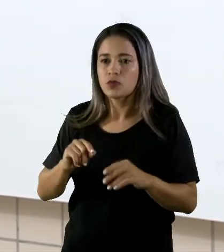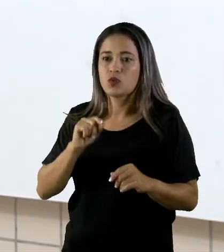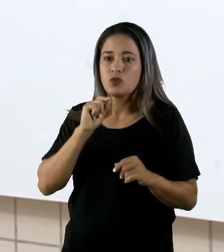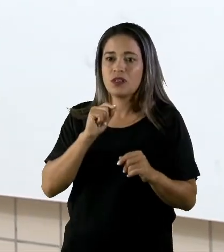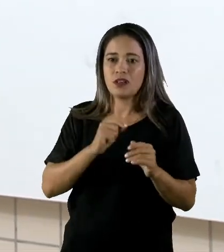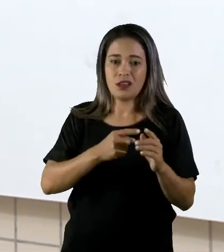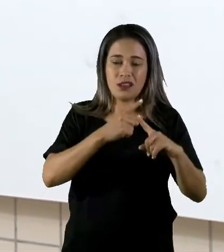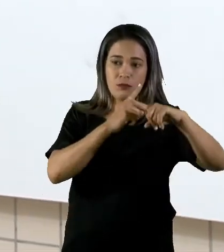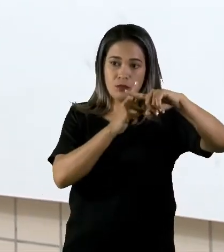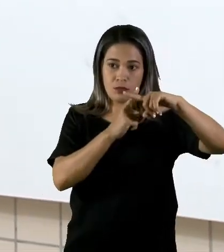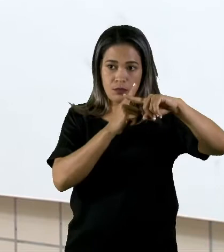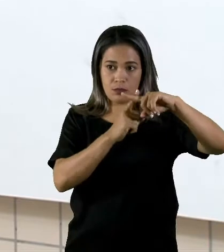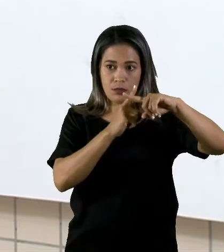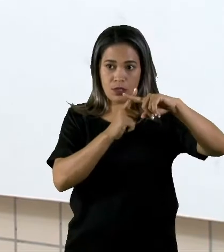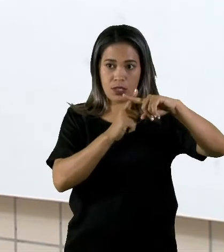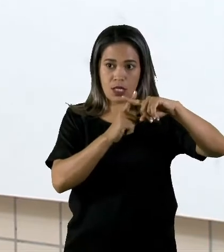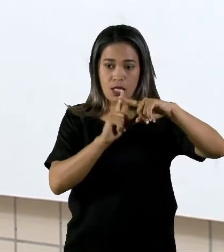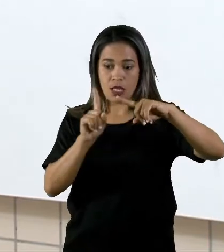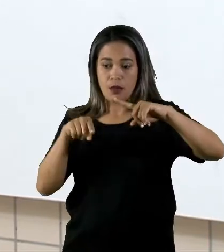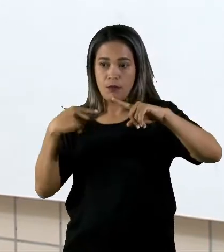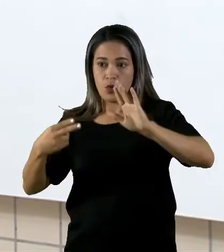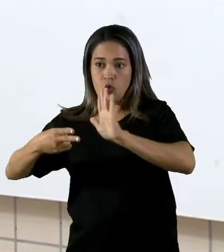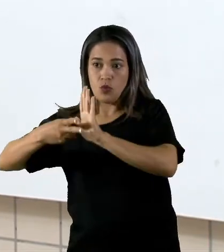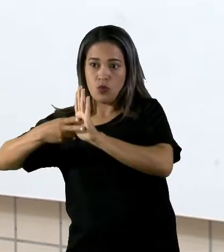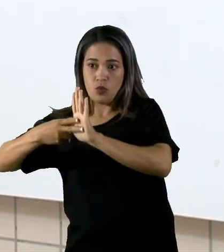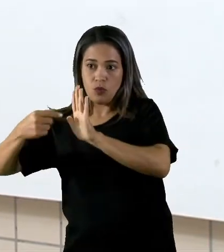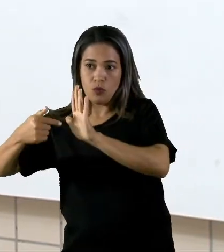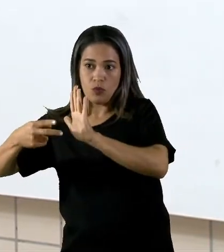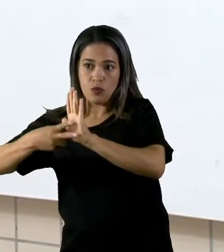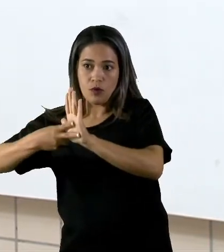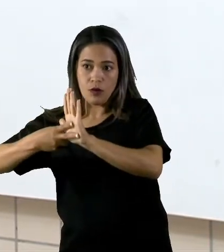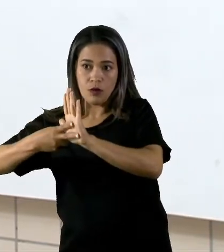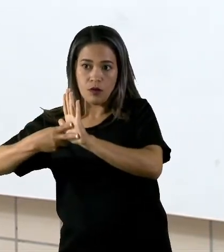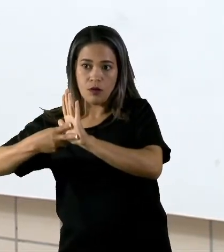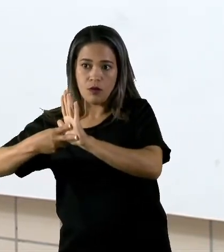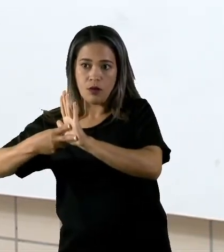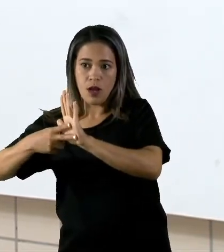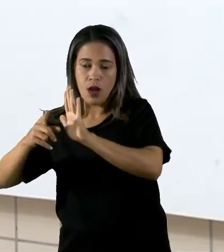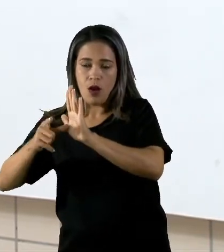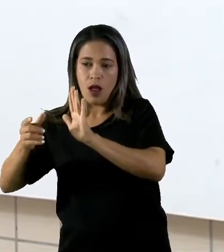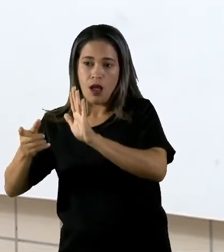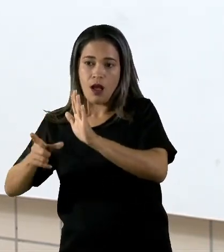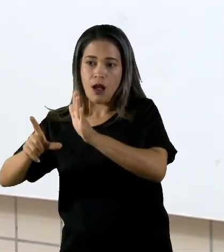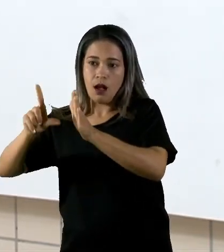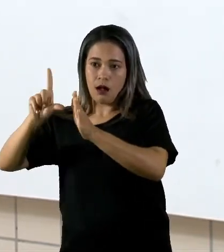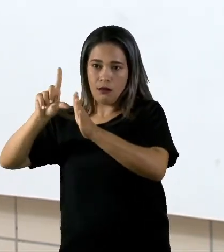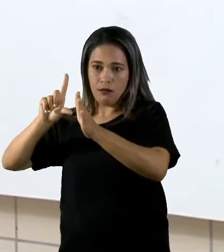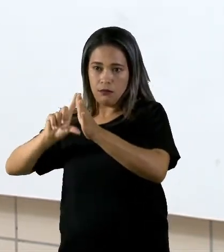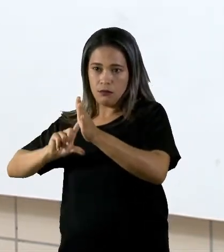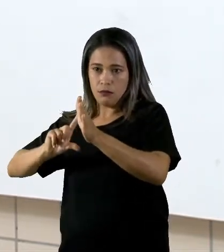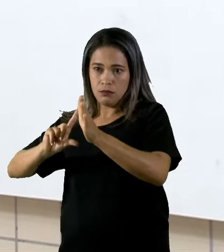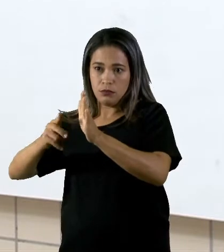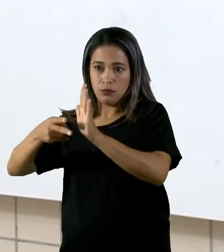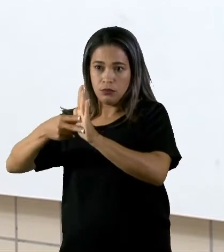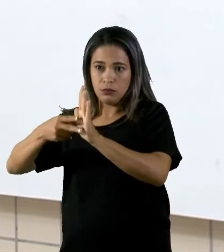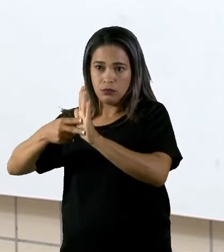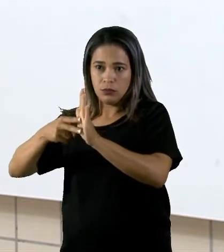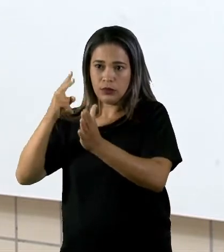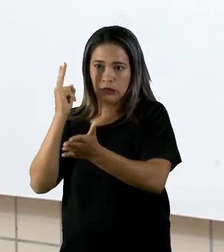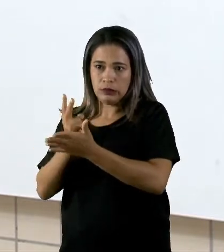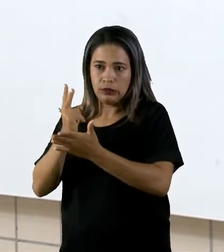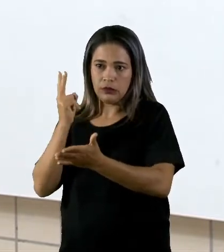depois do sinal de igual, eu vou trazer para antes do sinal de igual,